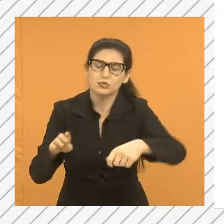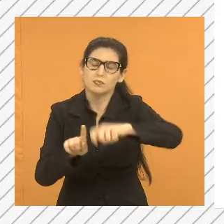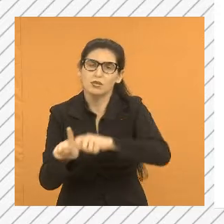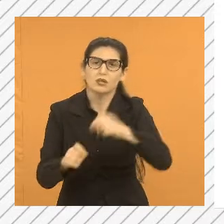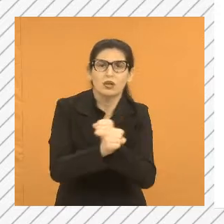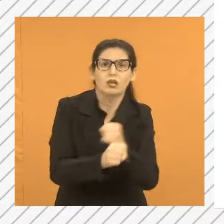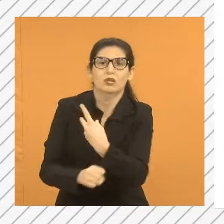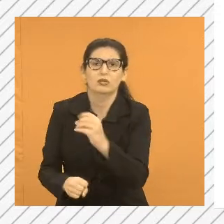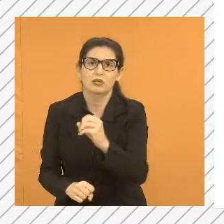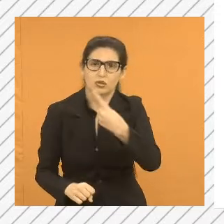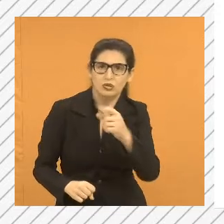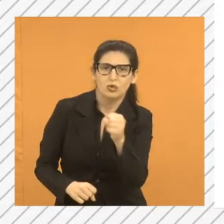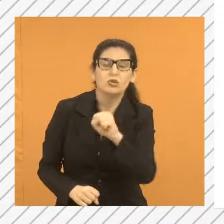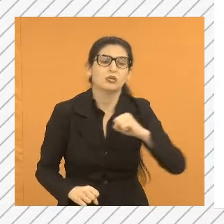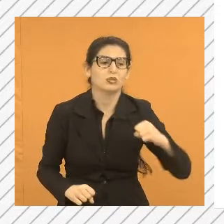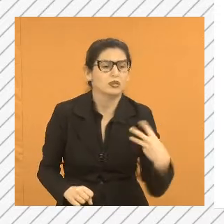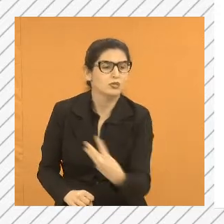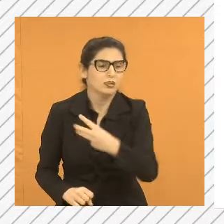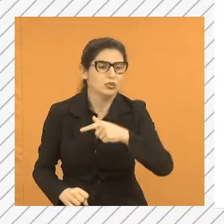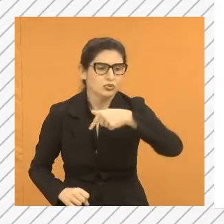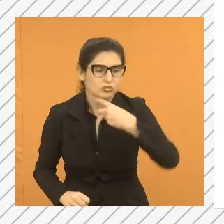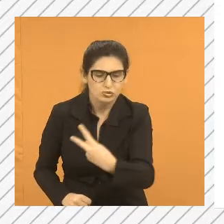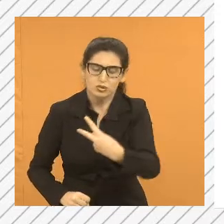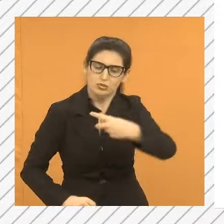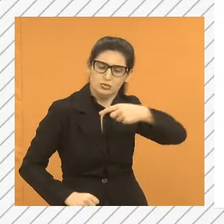contra 3.871 do